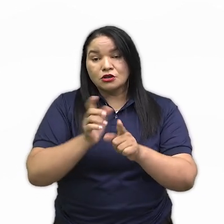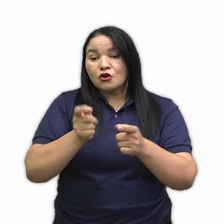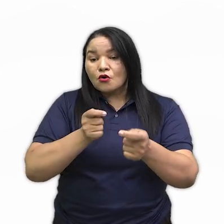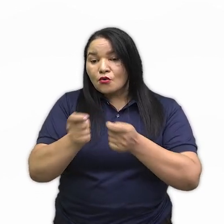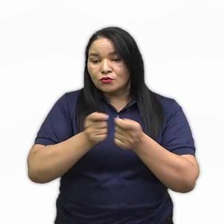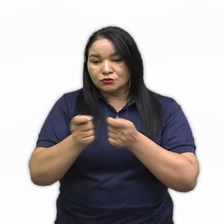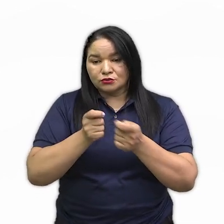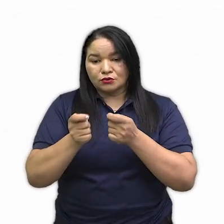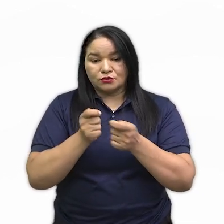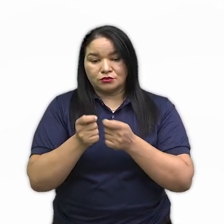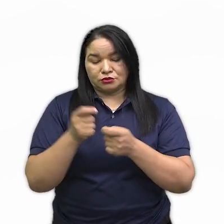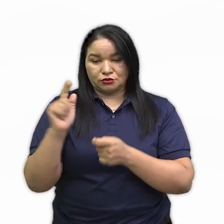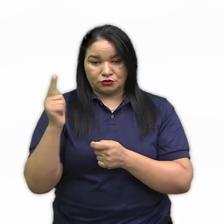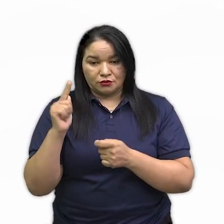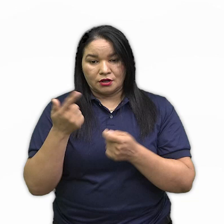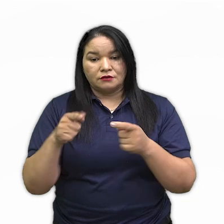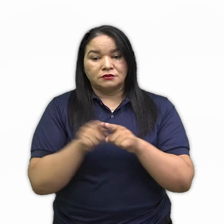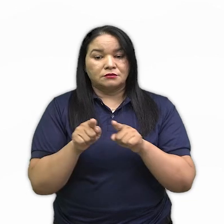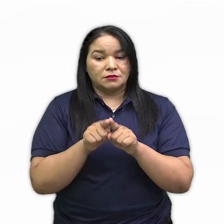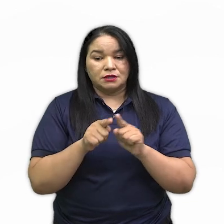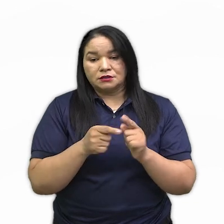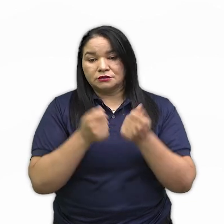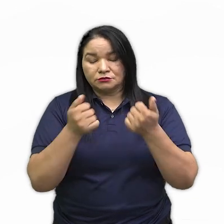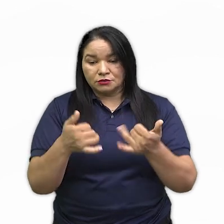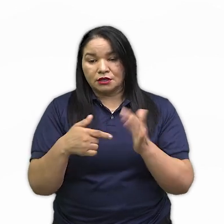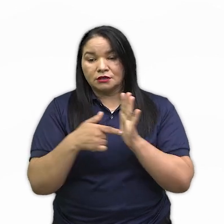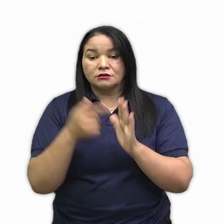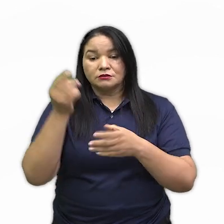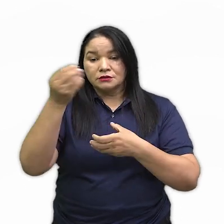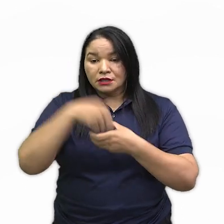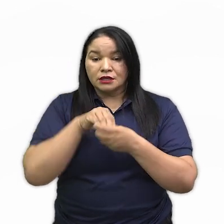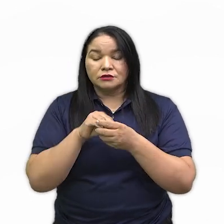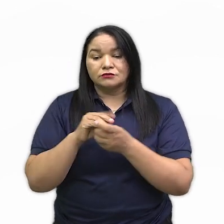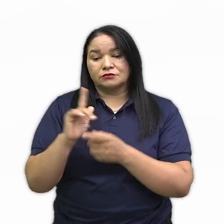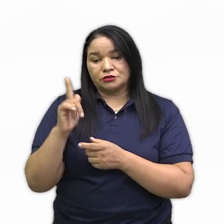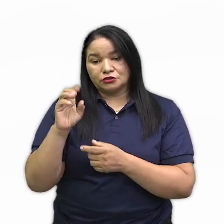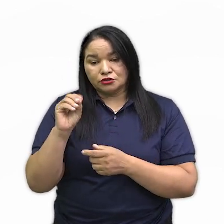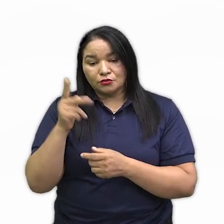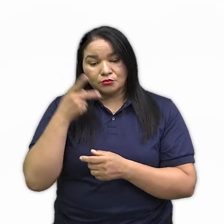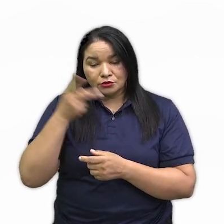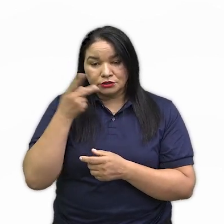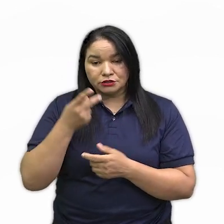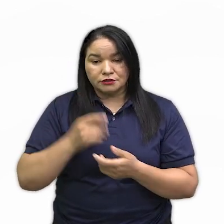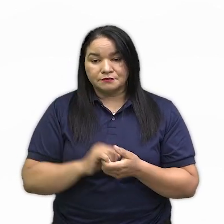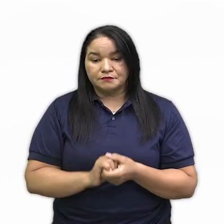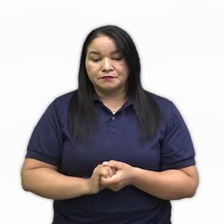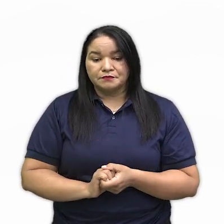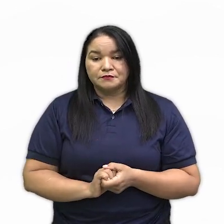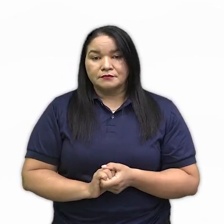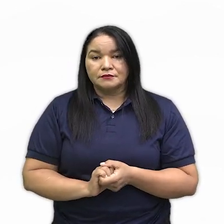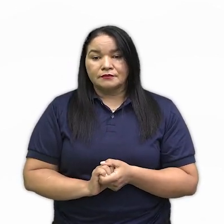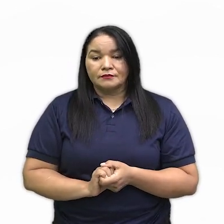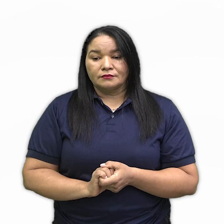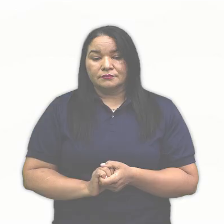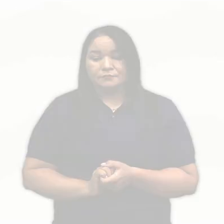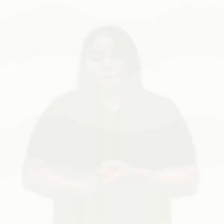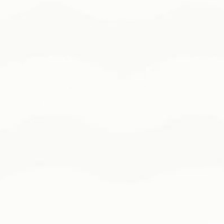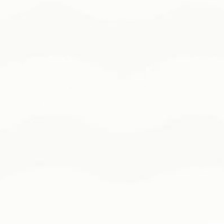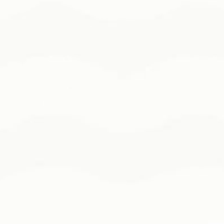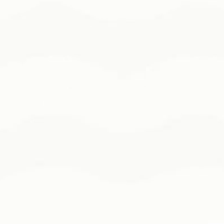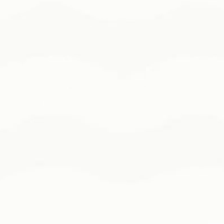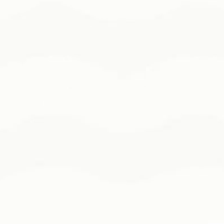geográfico, que também é abordada ali dentro da geopolítica. Além disso, a geopolítica também aborda o impacto